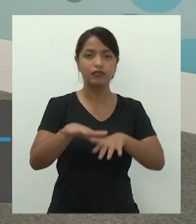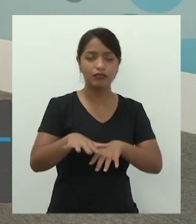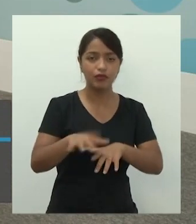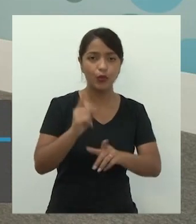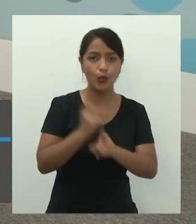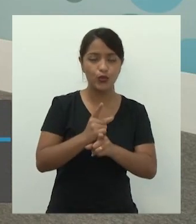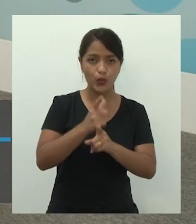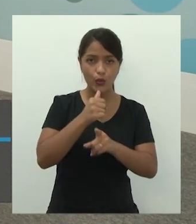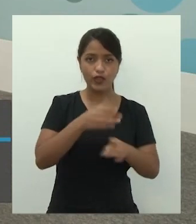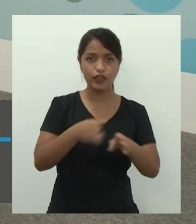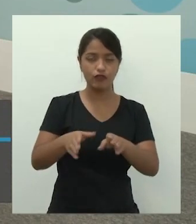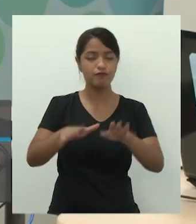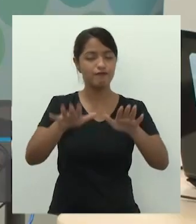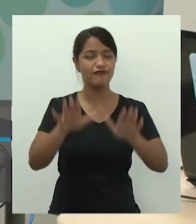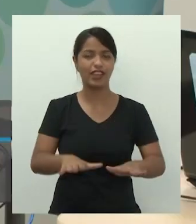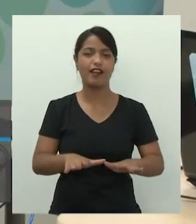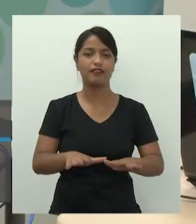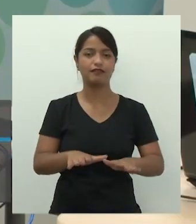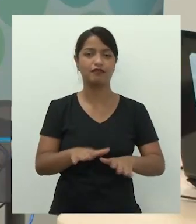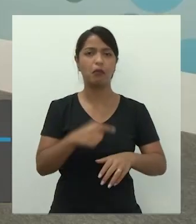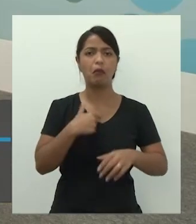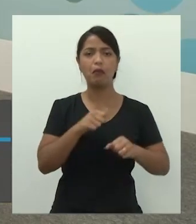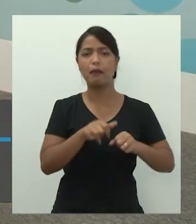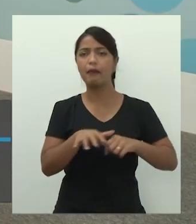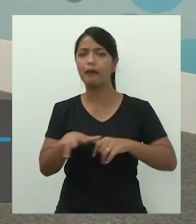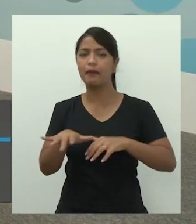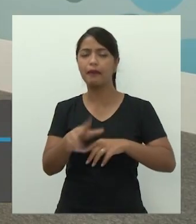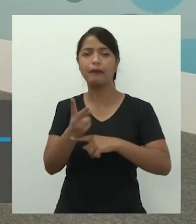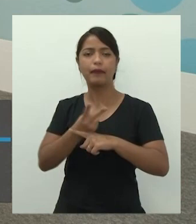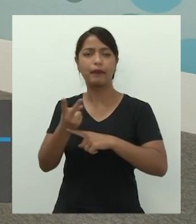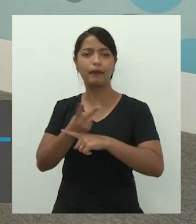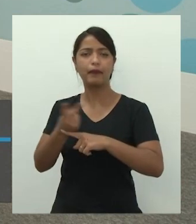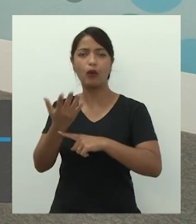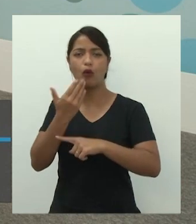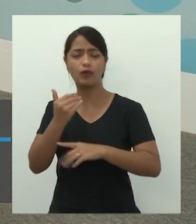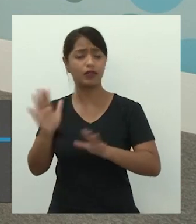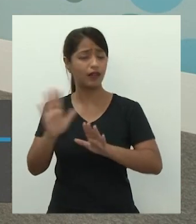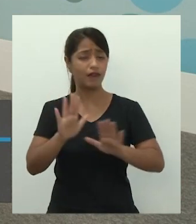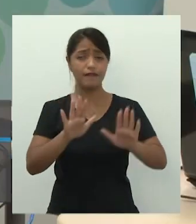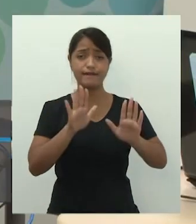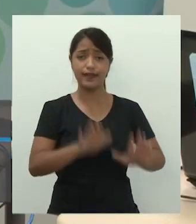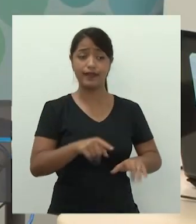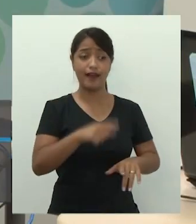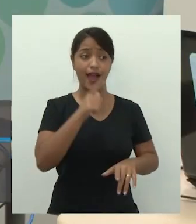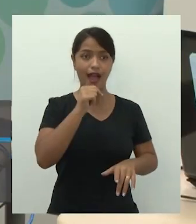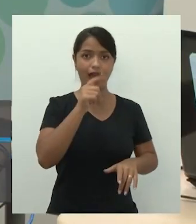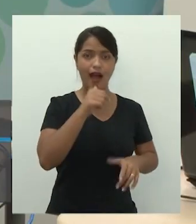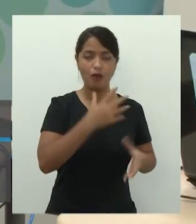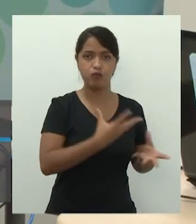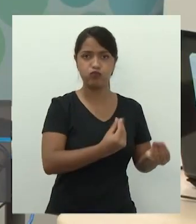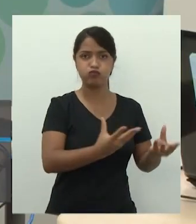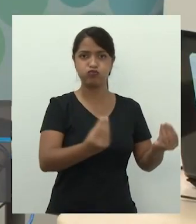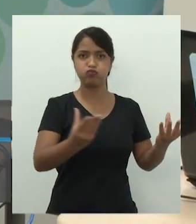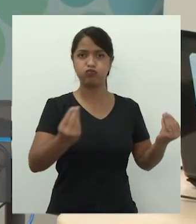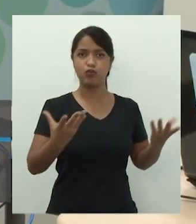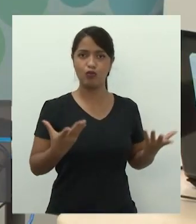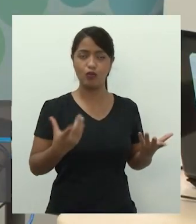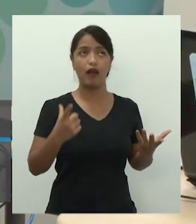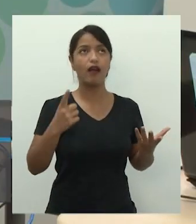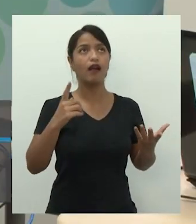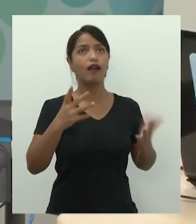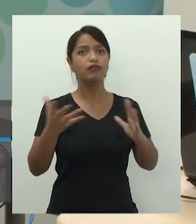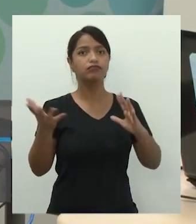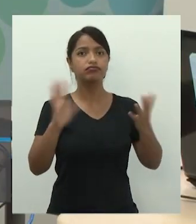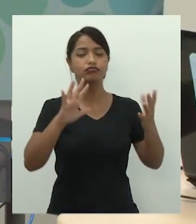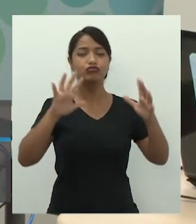procurando sobrevivência. Aqui tem tudo que eu preciso. Tem terra fértil, tem água, essa água é abundante, né? Existem chuvas que vão